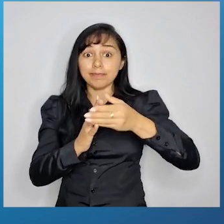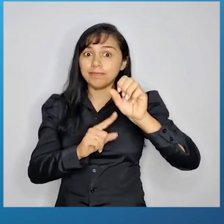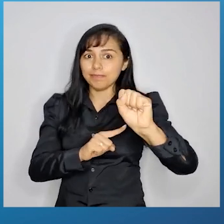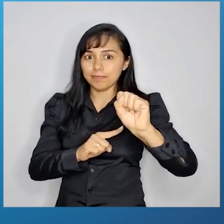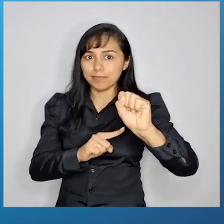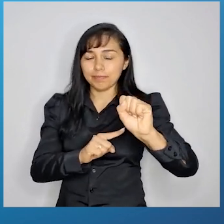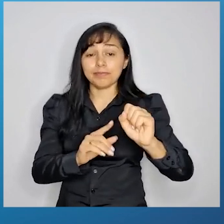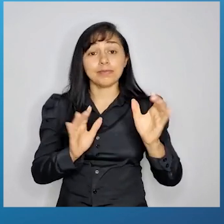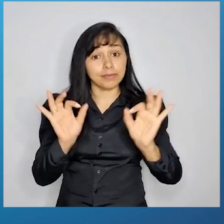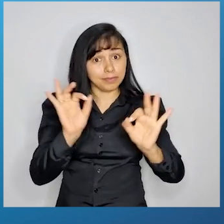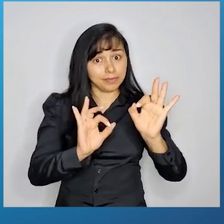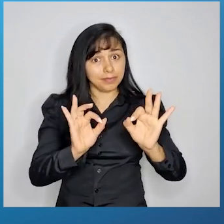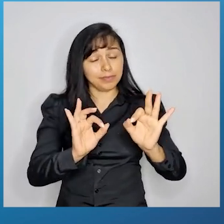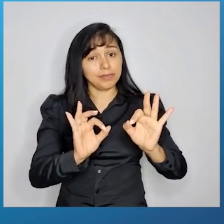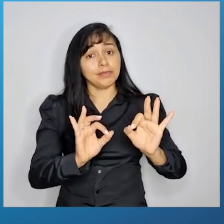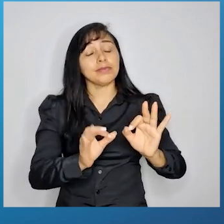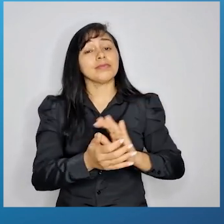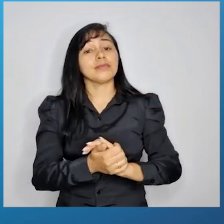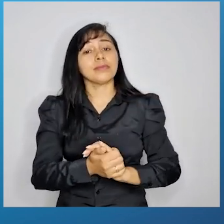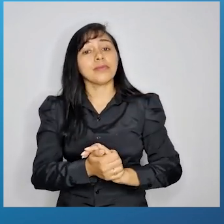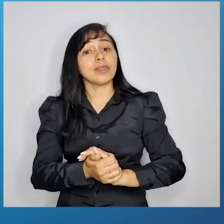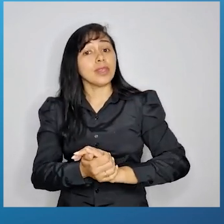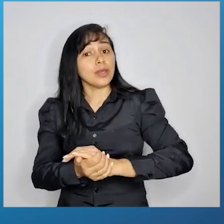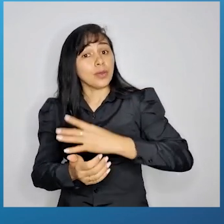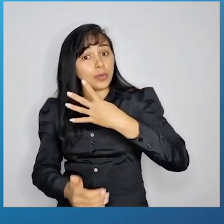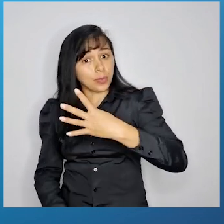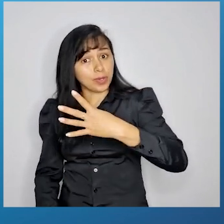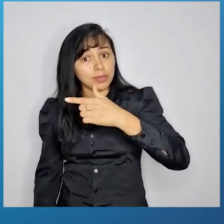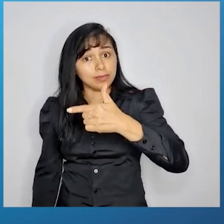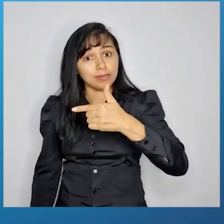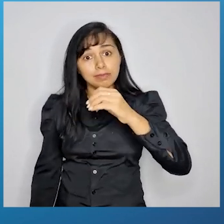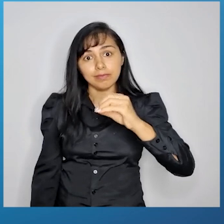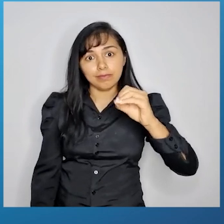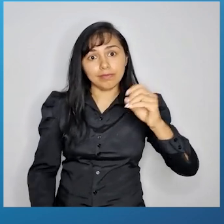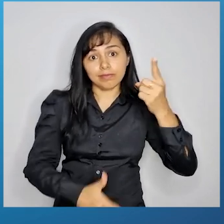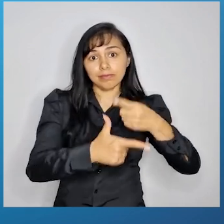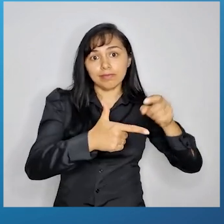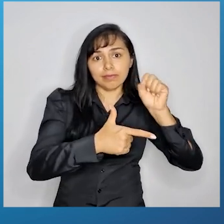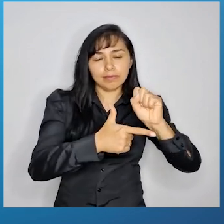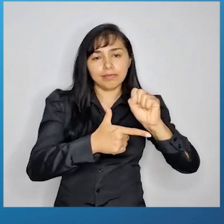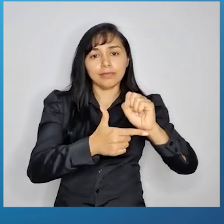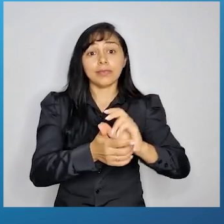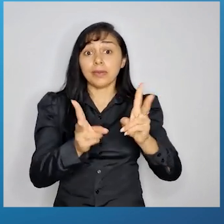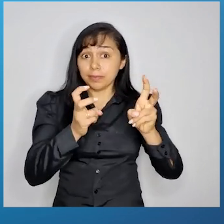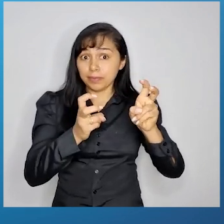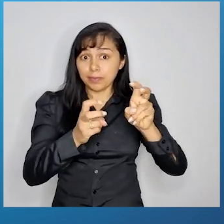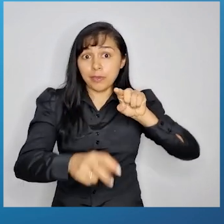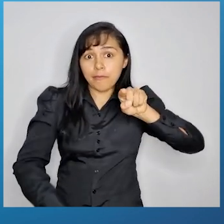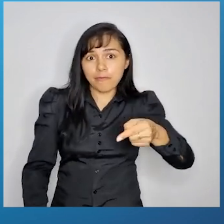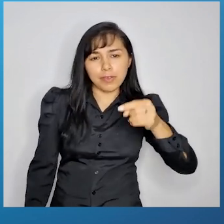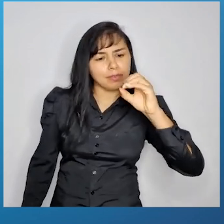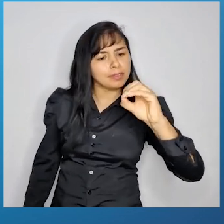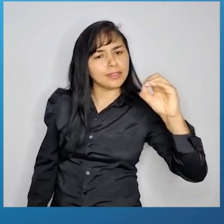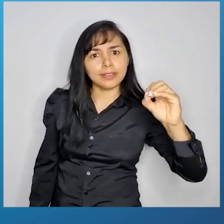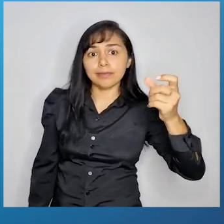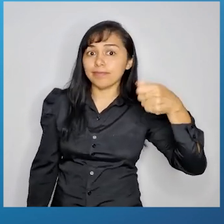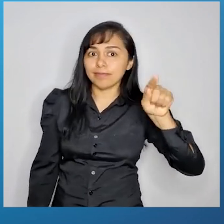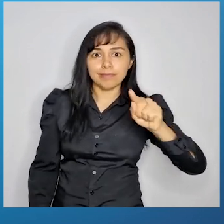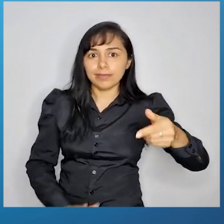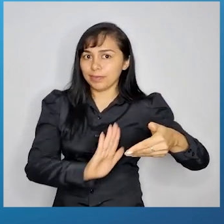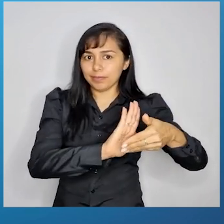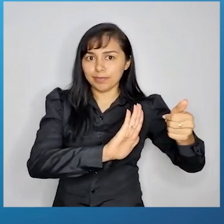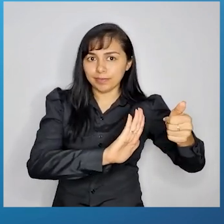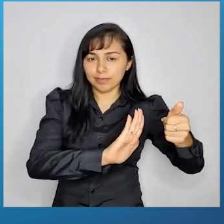8. Professor, tem ali a vírgula e os zeros. Nós não vamos operar com eles, nós vamos pegar só a